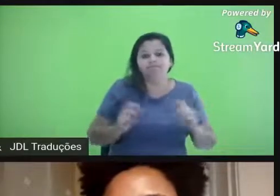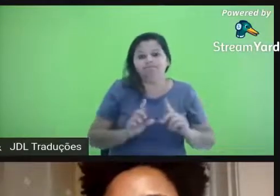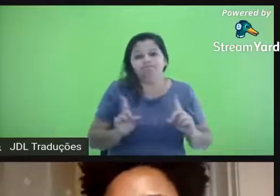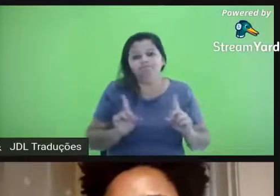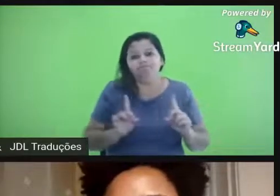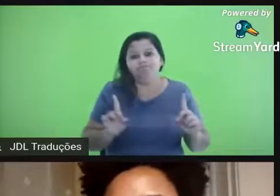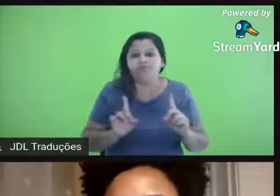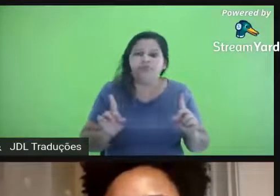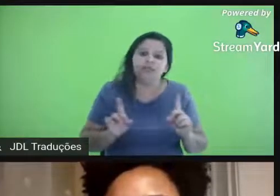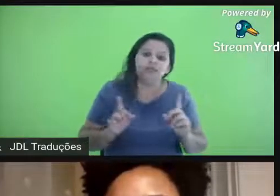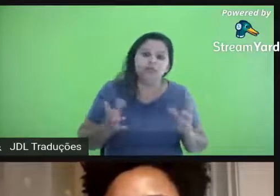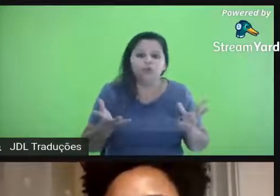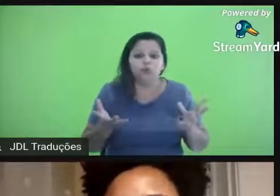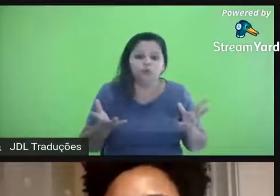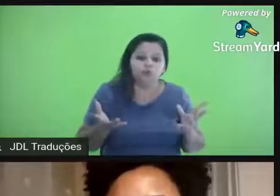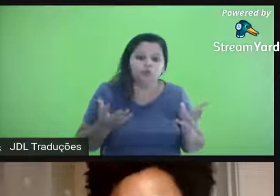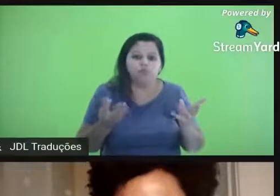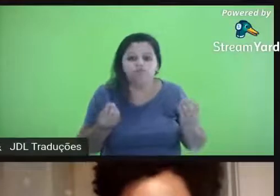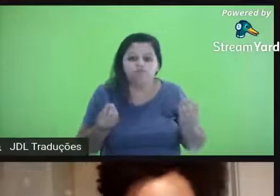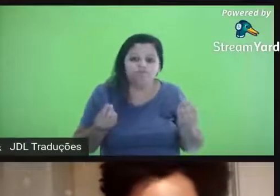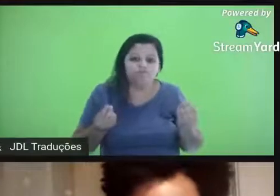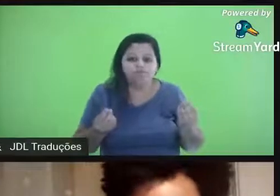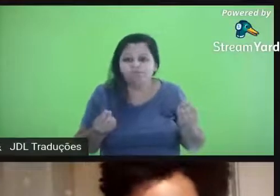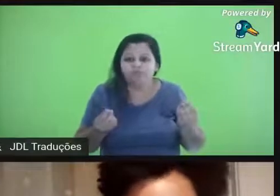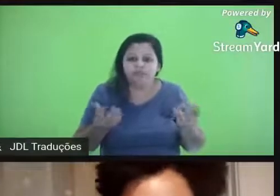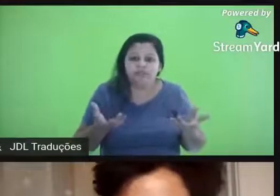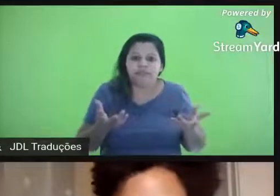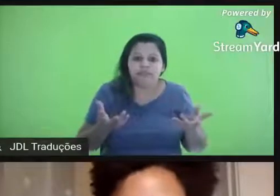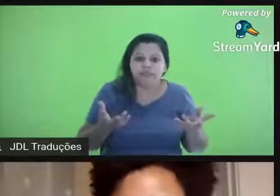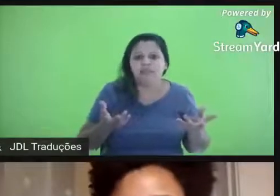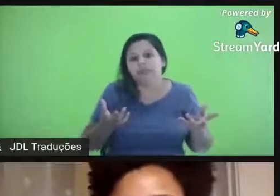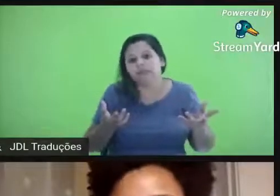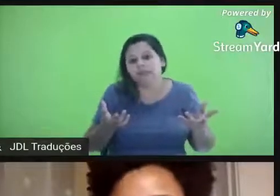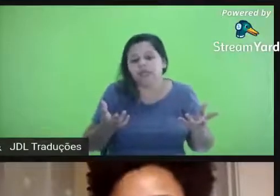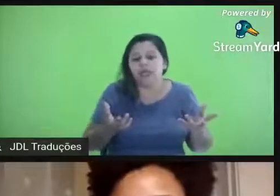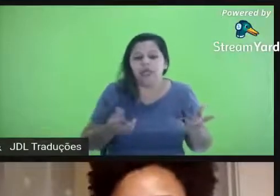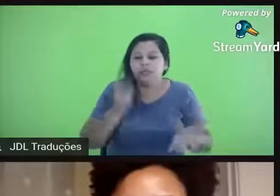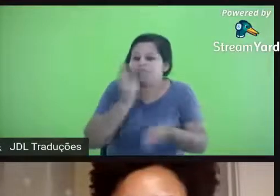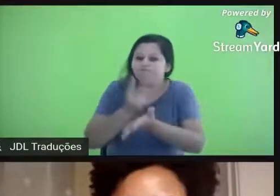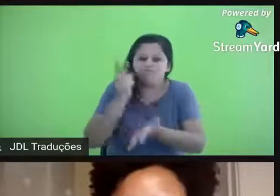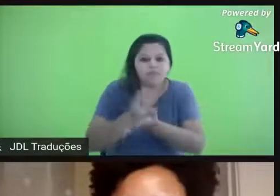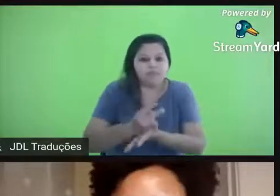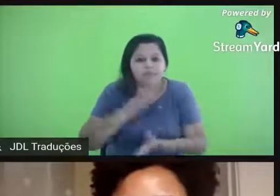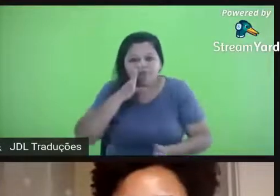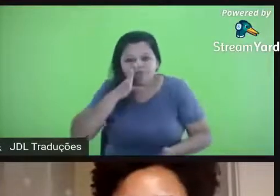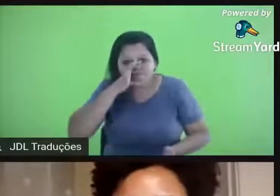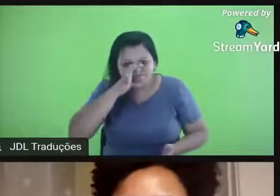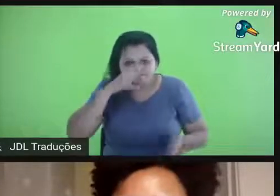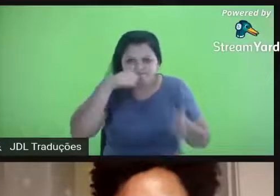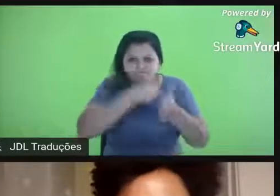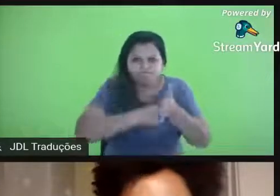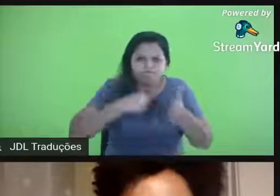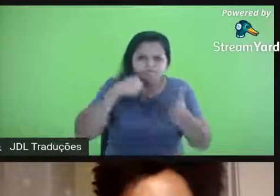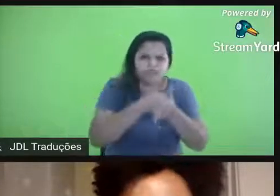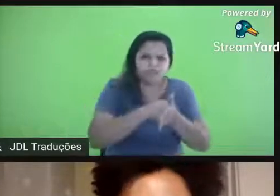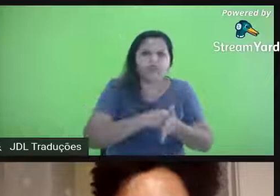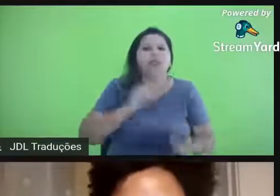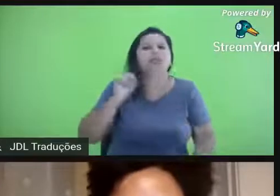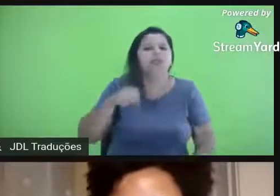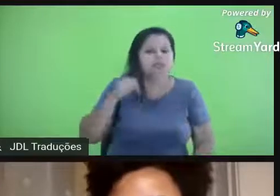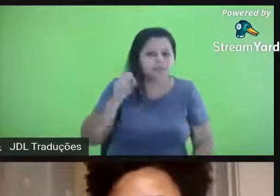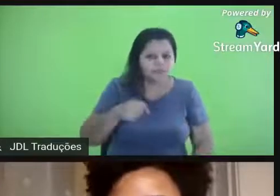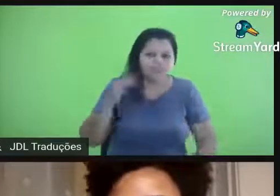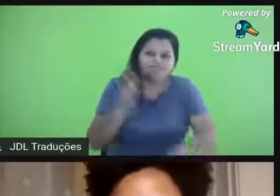não considerando que a gente vai sem desdar resistências, né, que elas estão aí, mas partindo